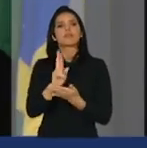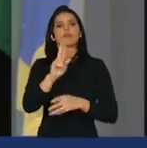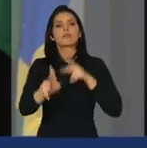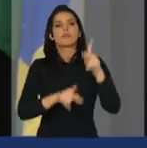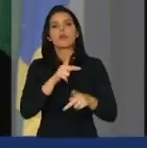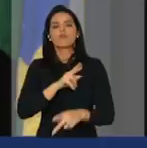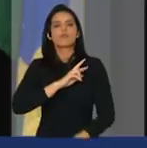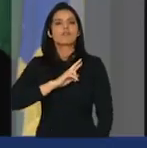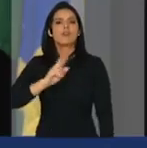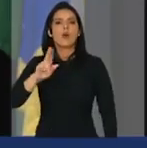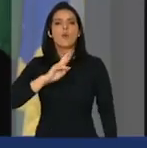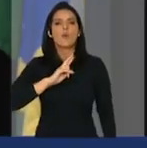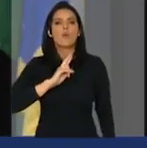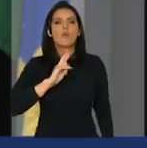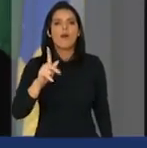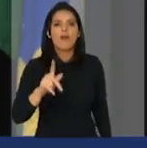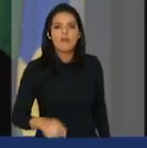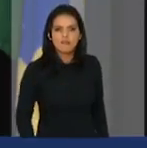feita da população para exercer sua